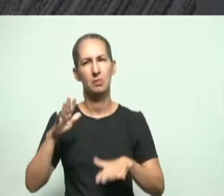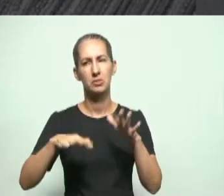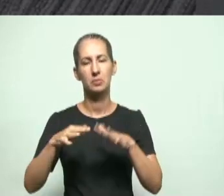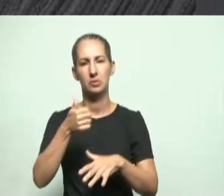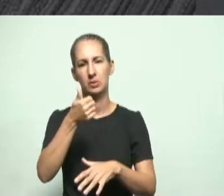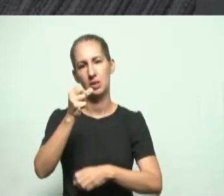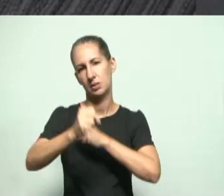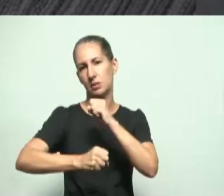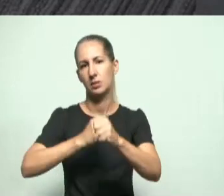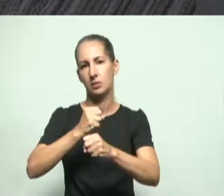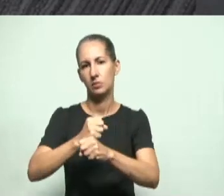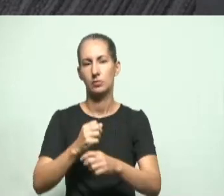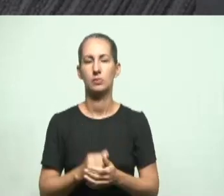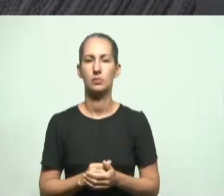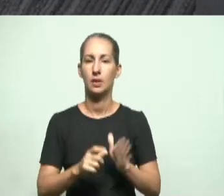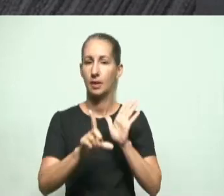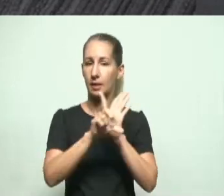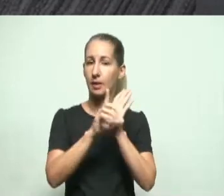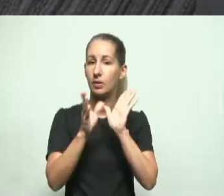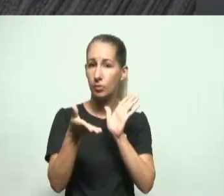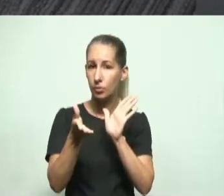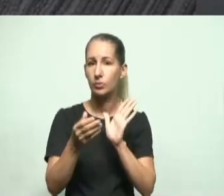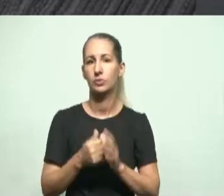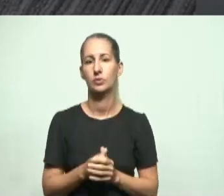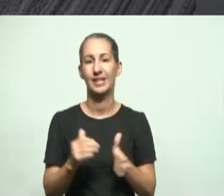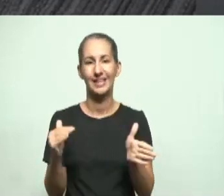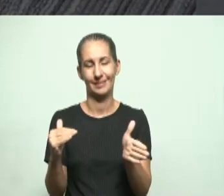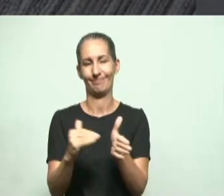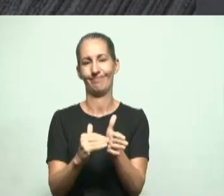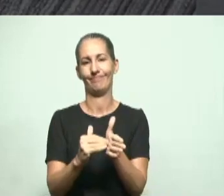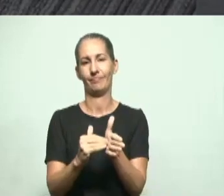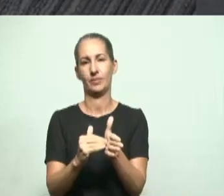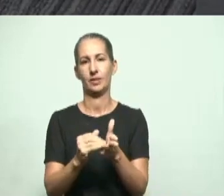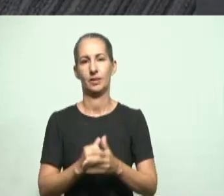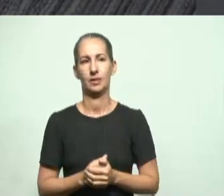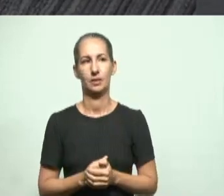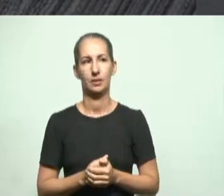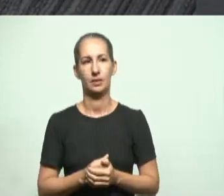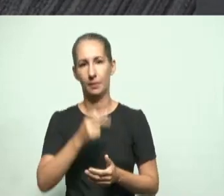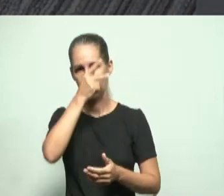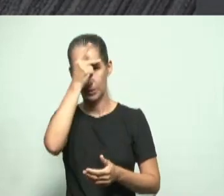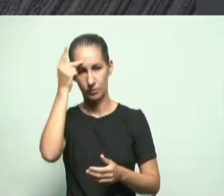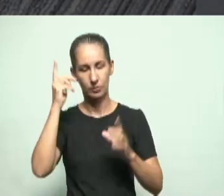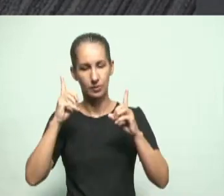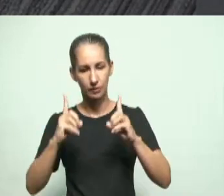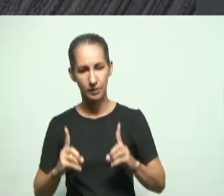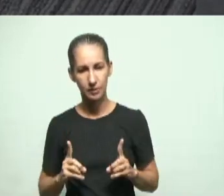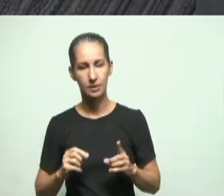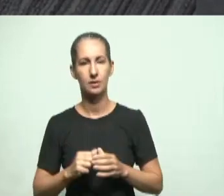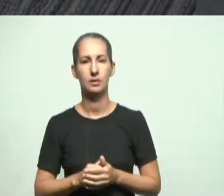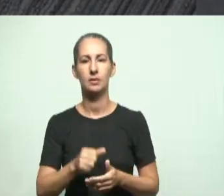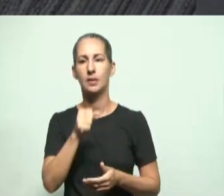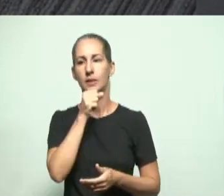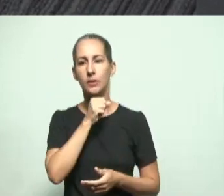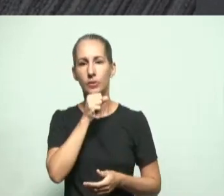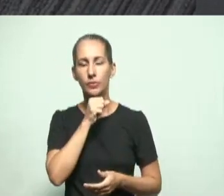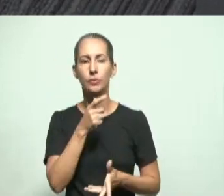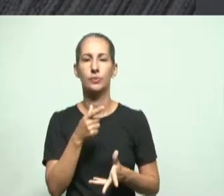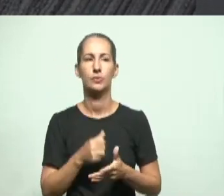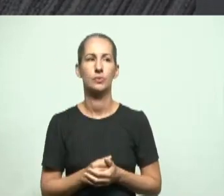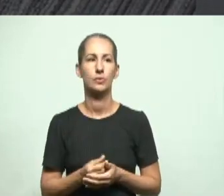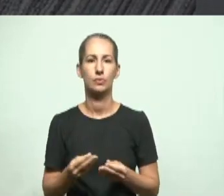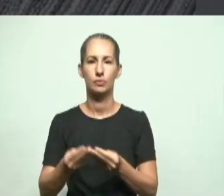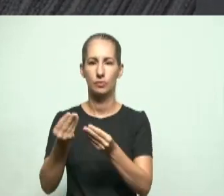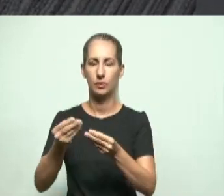uns 10 anos, só que essa lei hoje ela é limitada para a pessoa com deficiência, para o idoso. Fornecimento